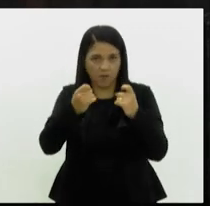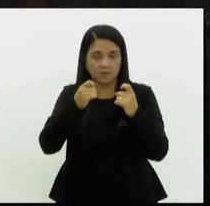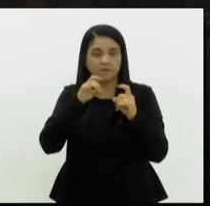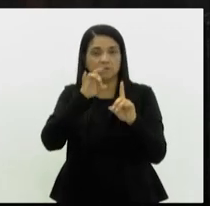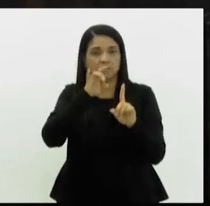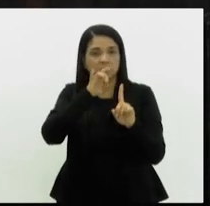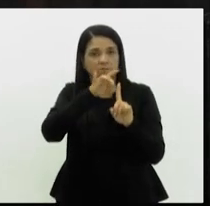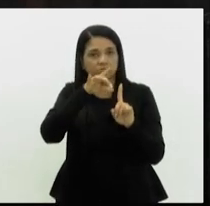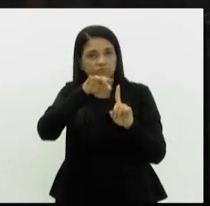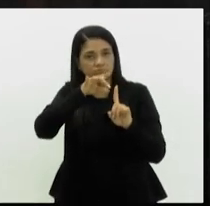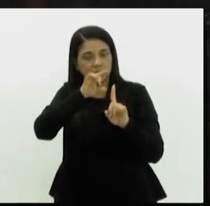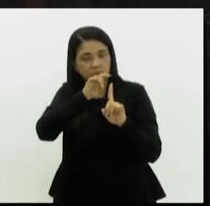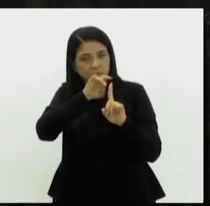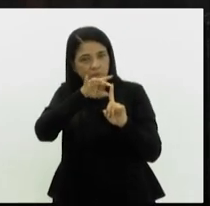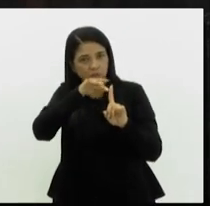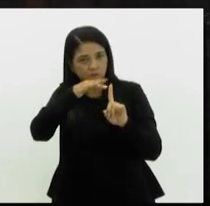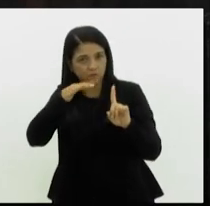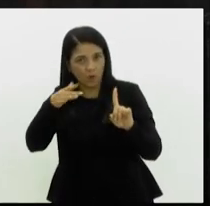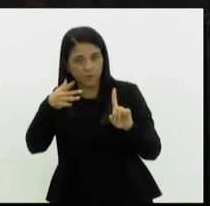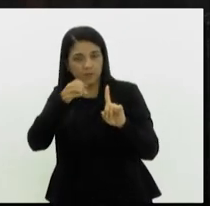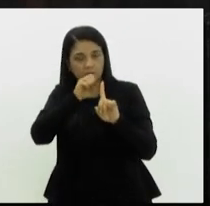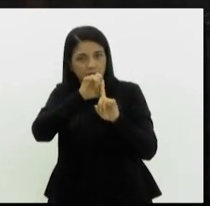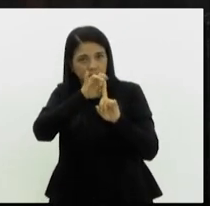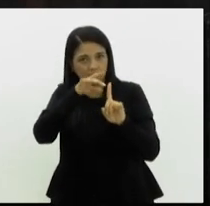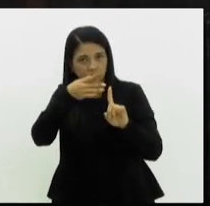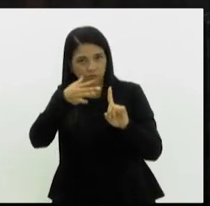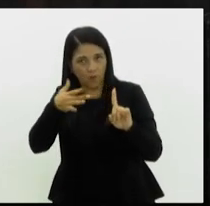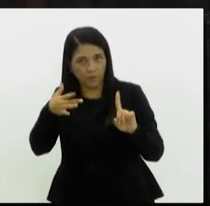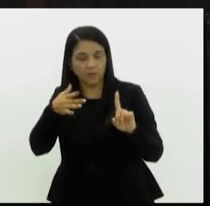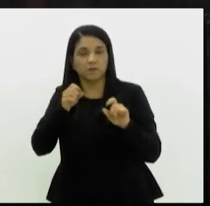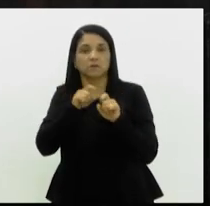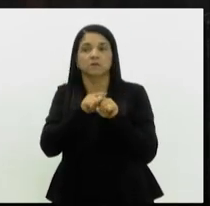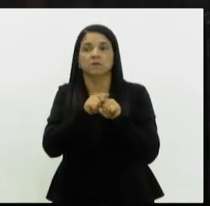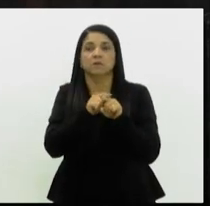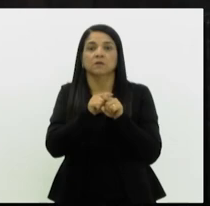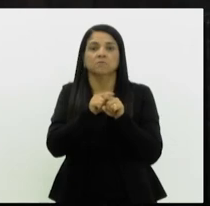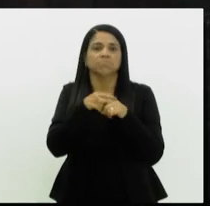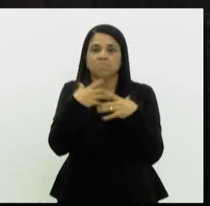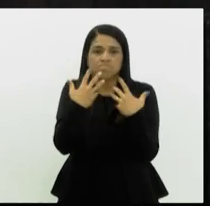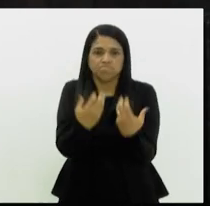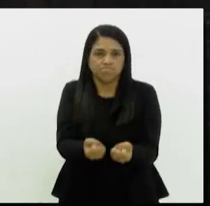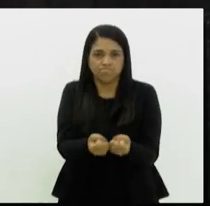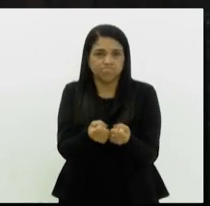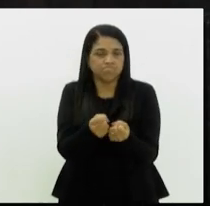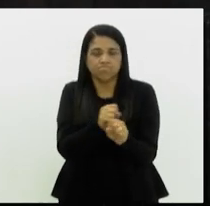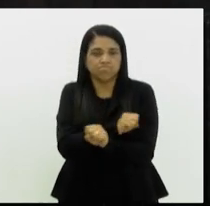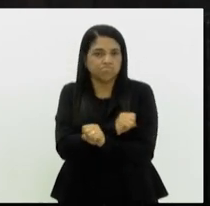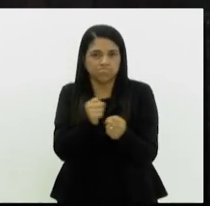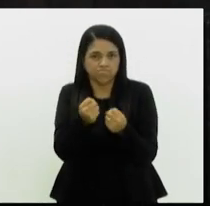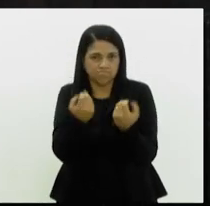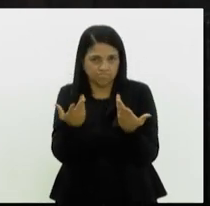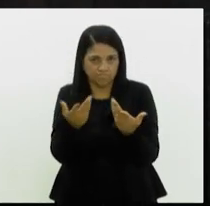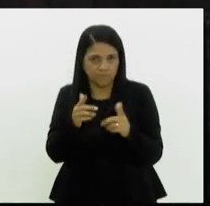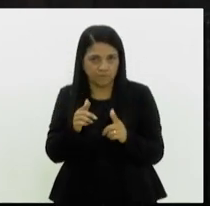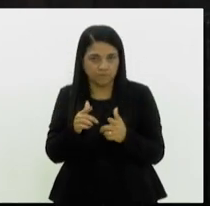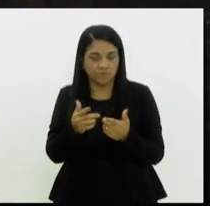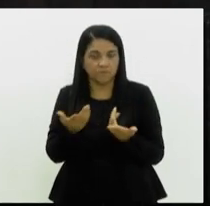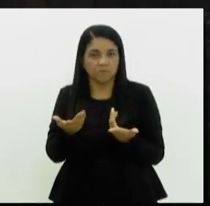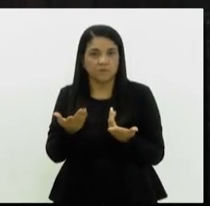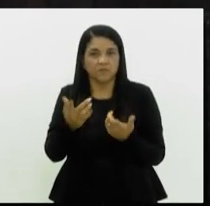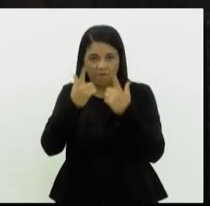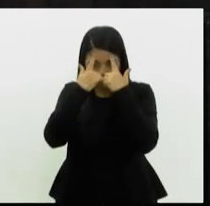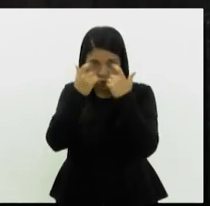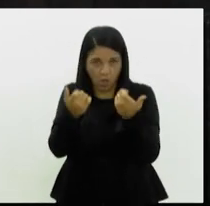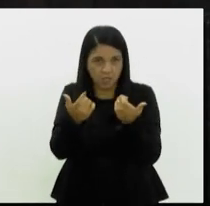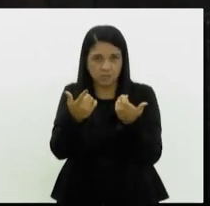transfóbicas aqui no Rio de Janeiro e em qualquer parte do mundo. Não podemos aceitar esse tipo de ação como parte de